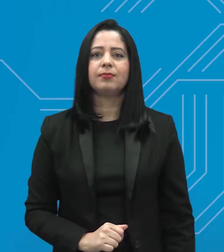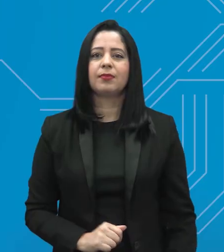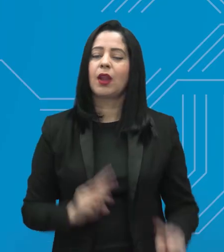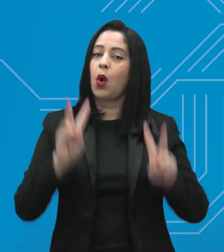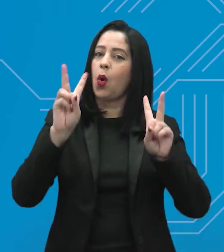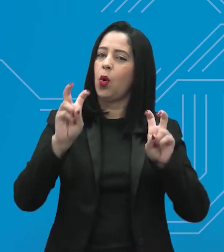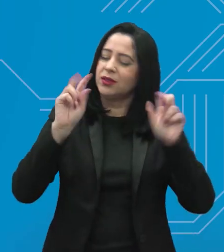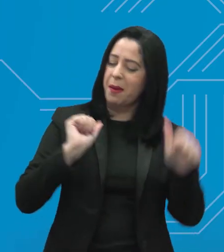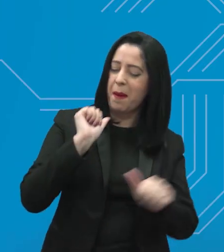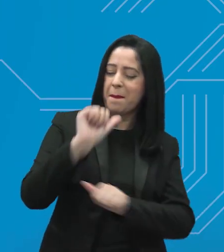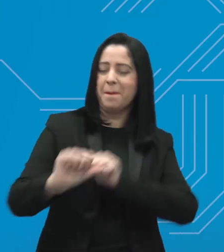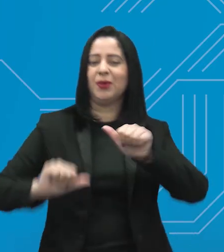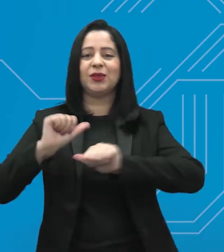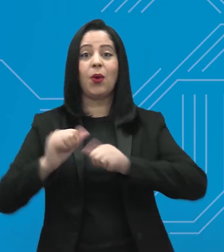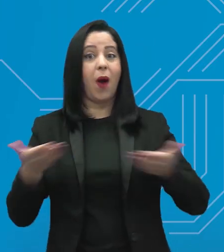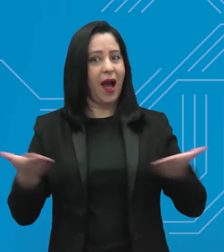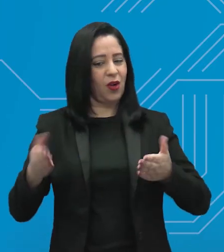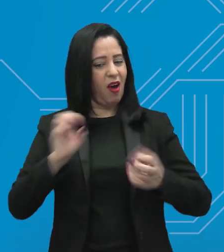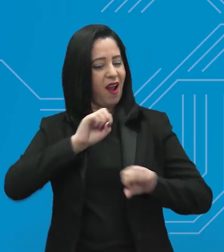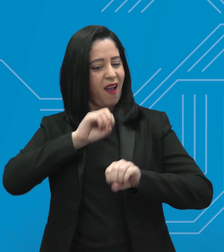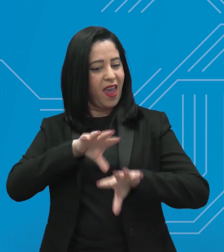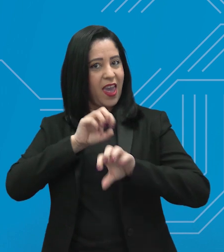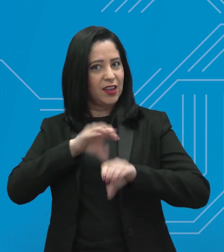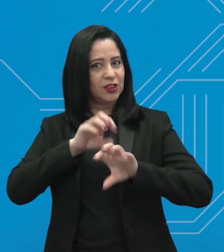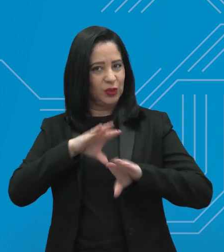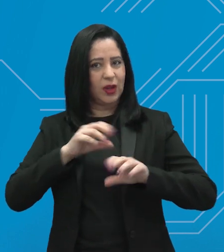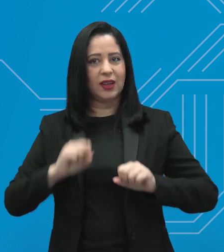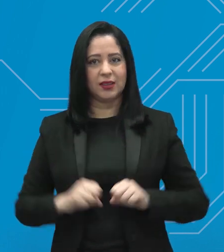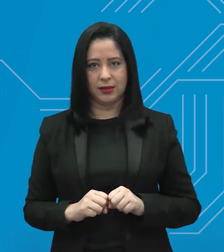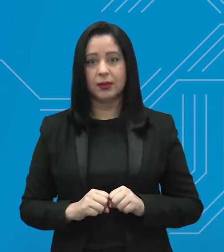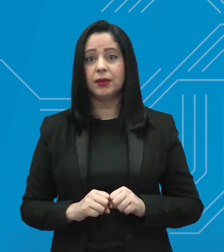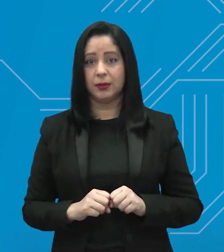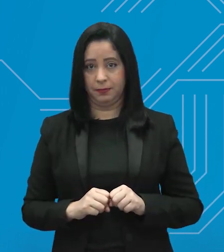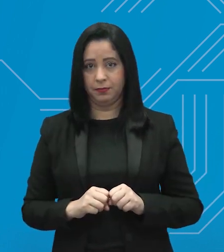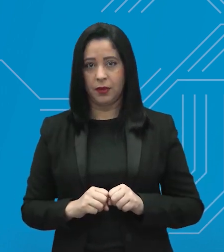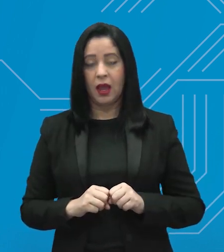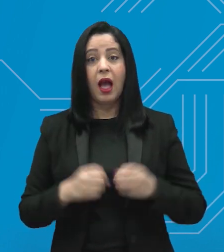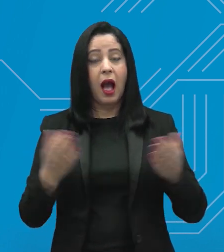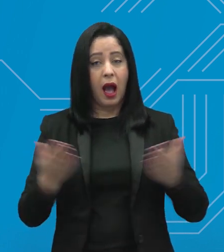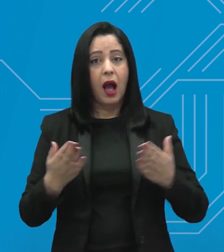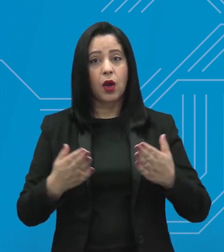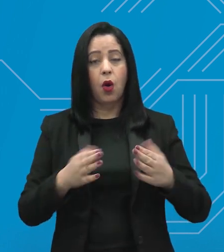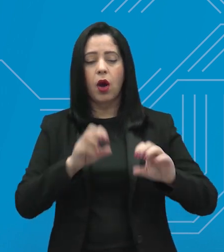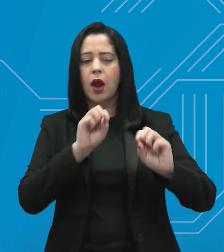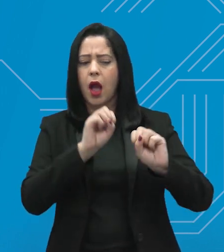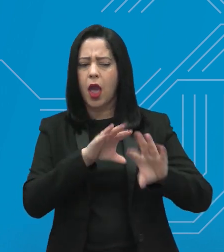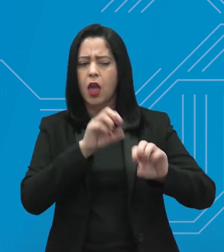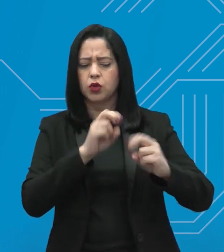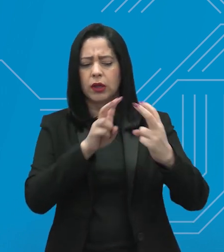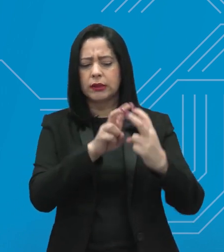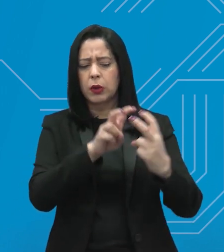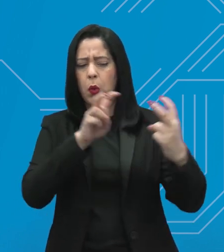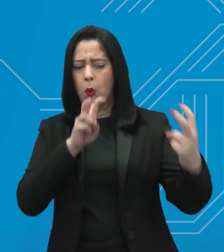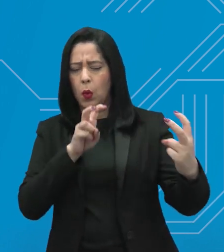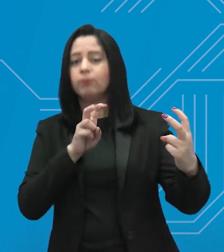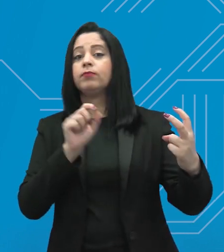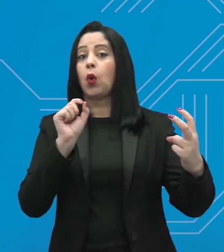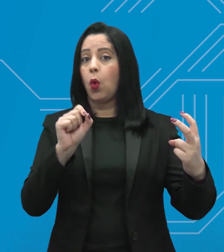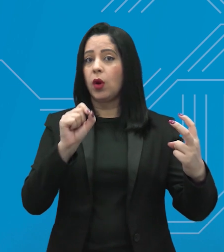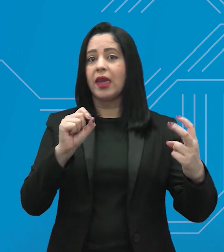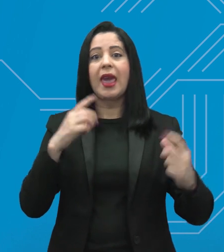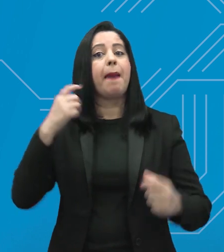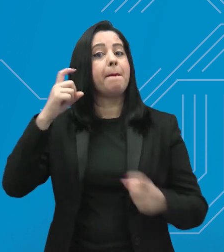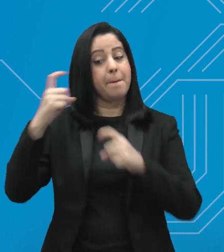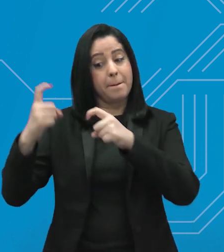não. Vamos mudar de assunto e falar de educação. A nova política de educação à distância determina que os cursos